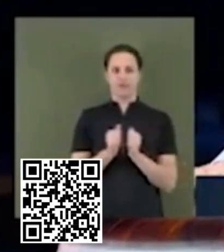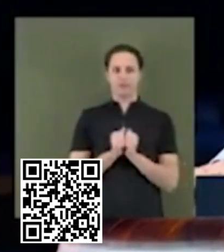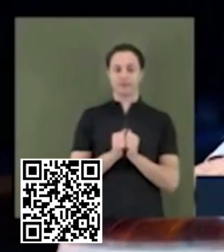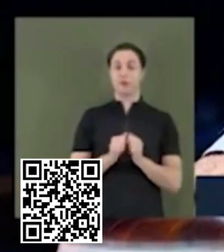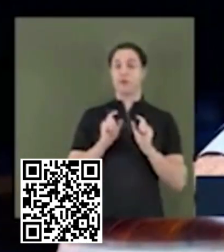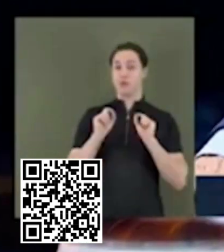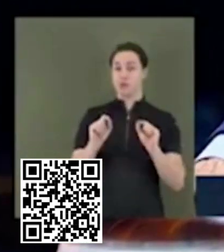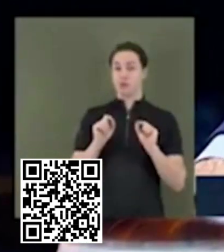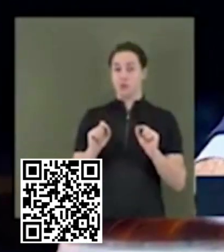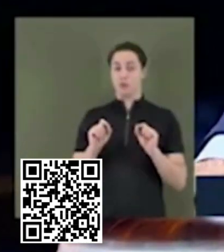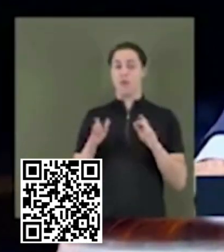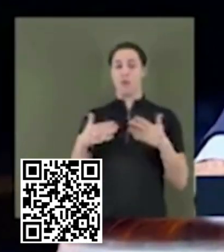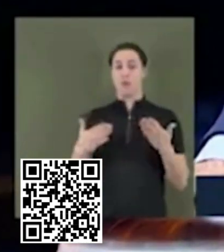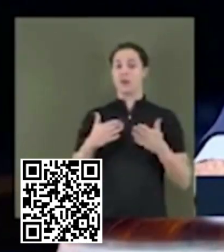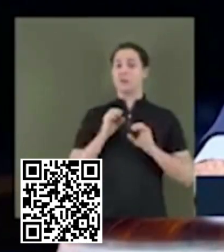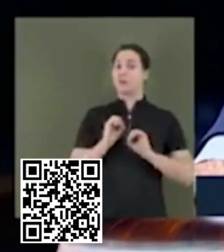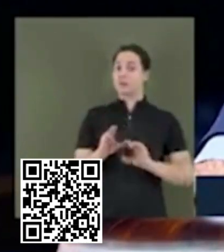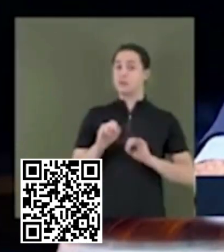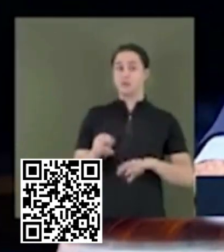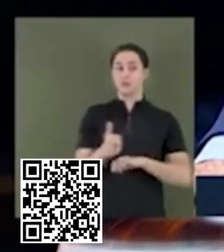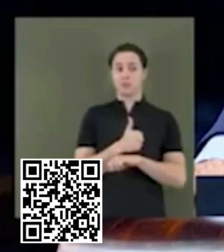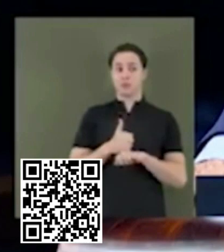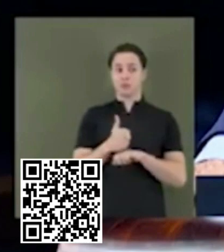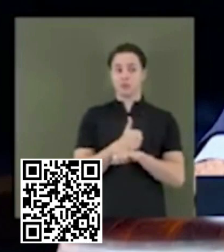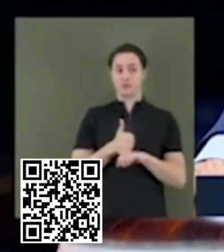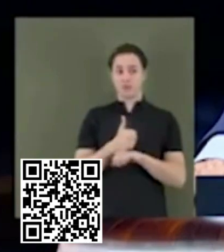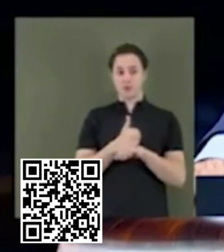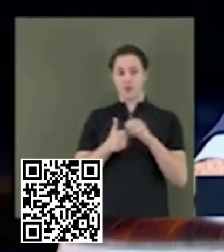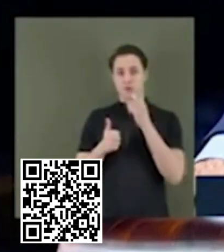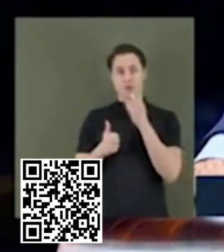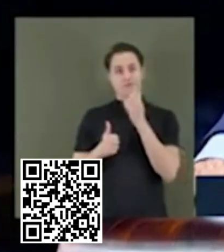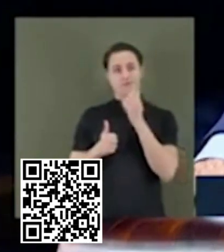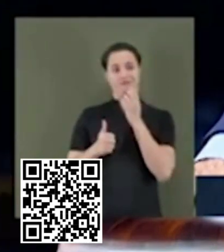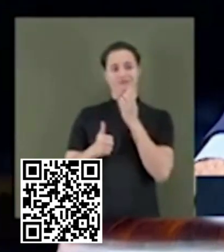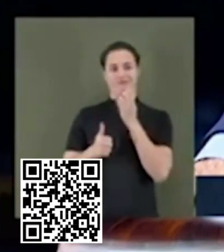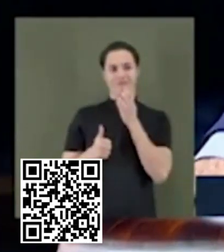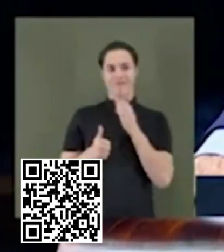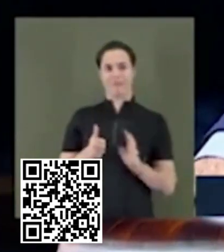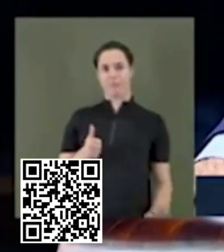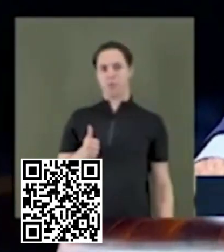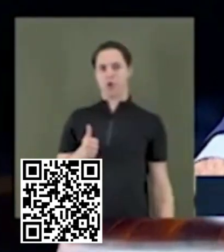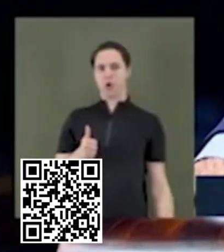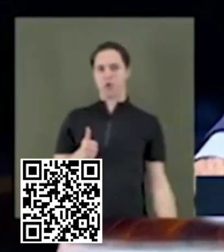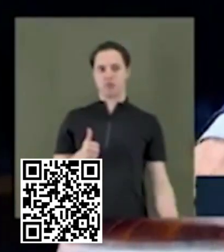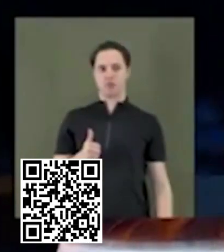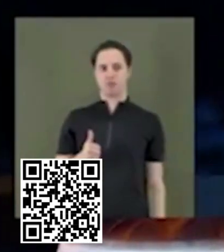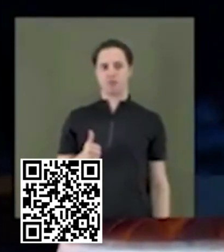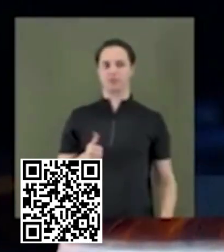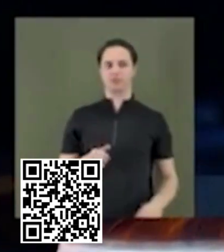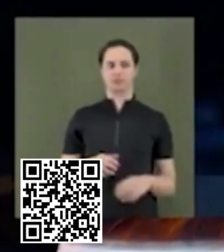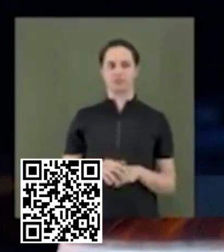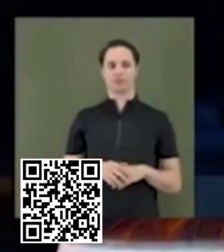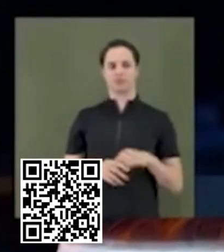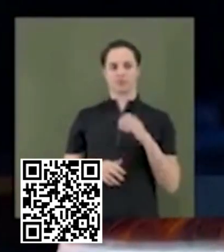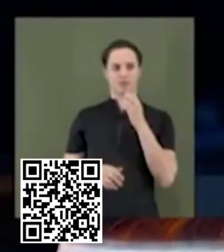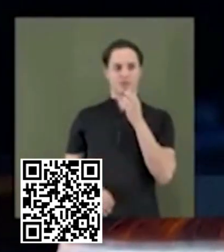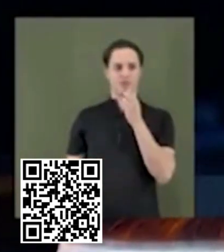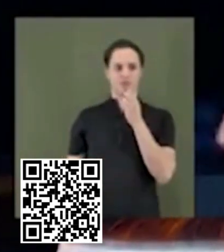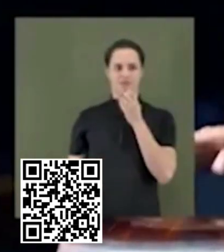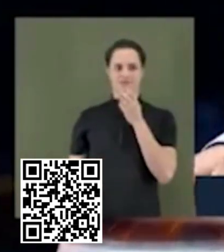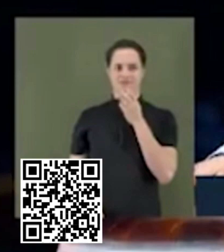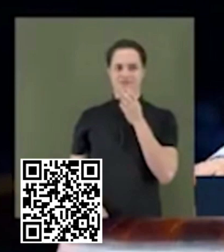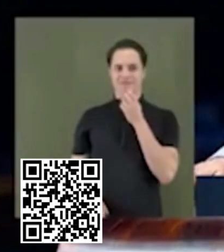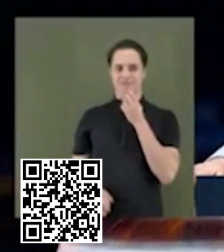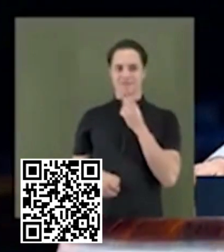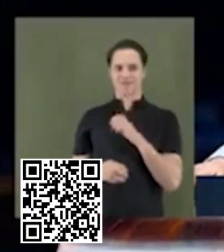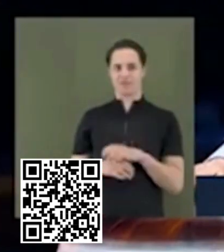profissional, que a escola pudesse receber um percentual de recurso para isso. incentivando inclusive a educação profissional e a